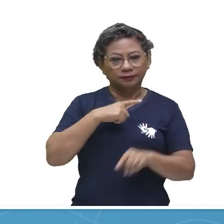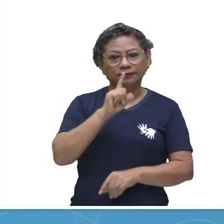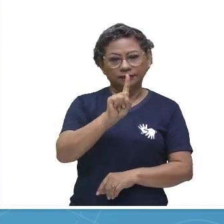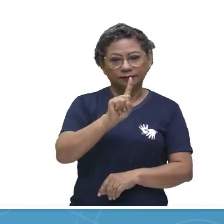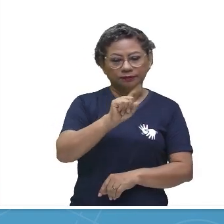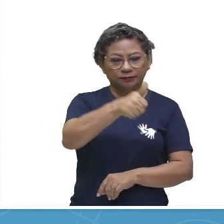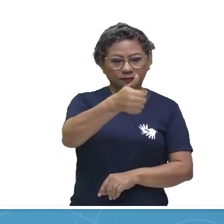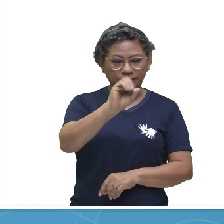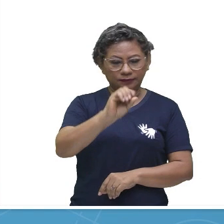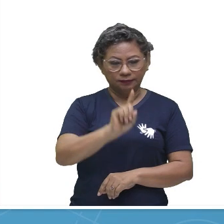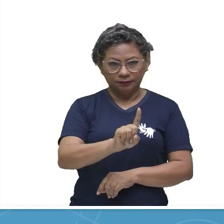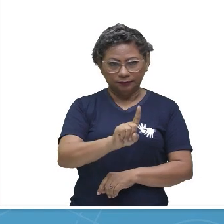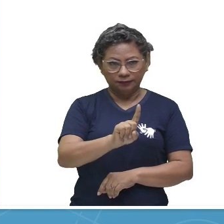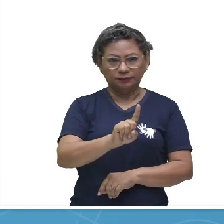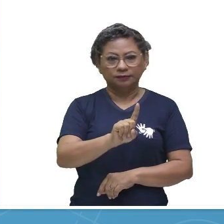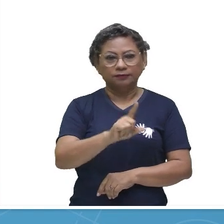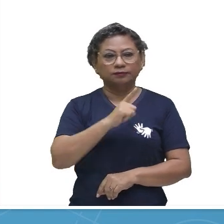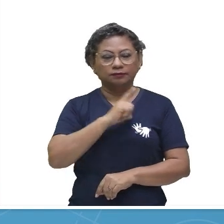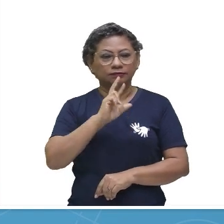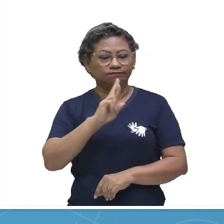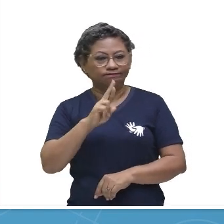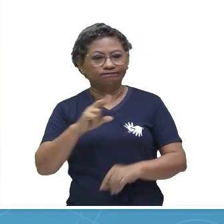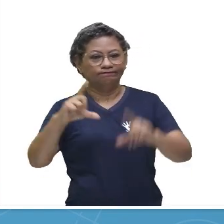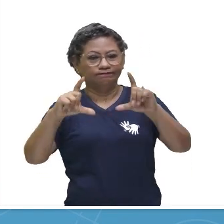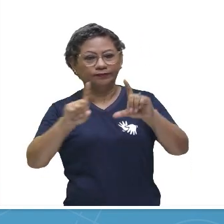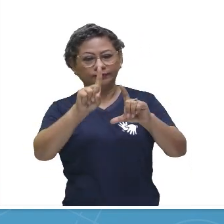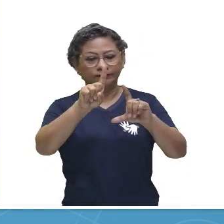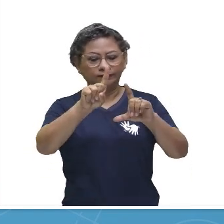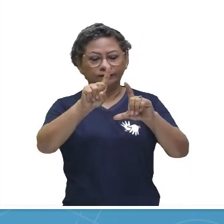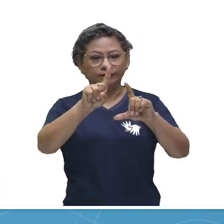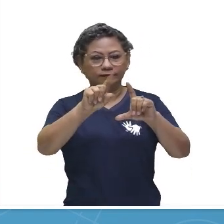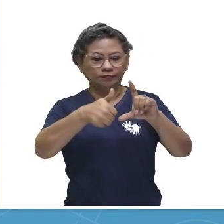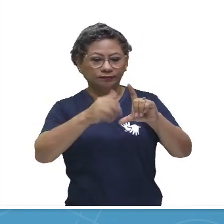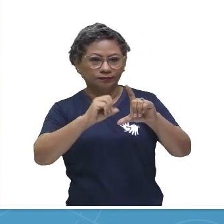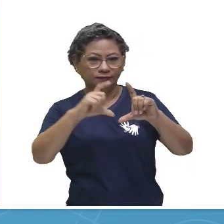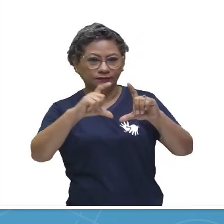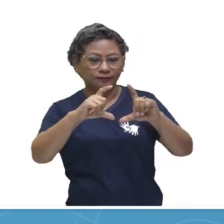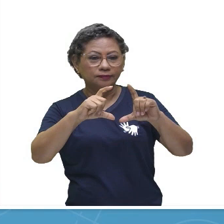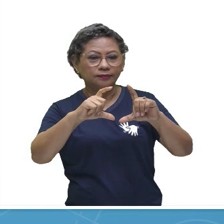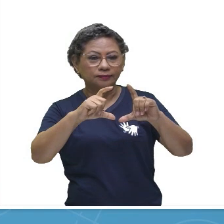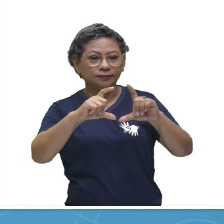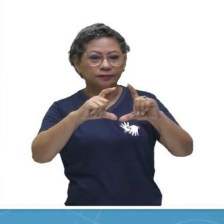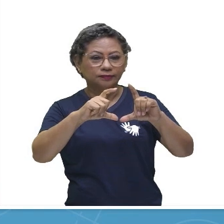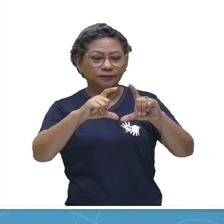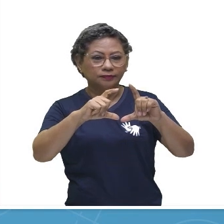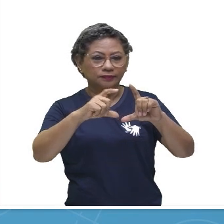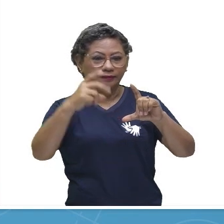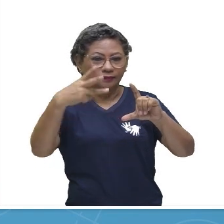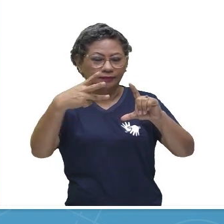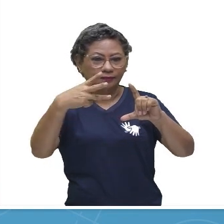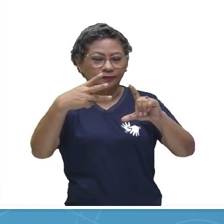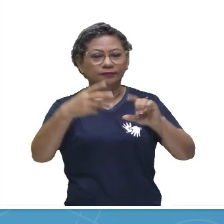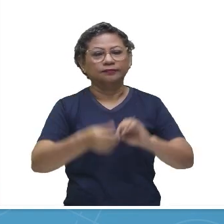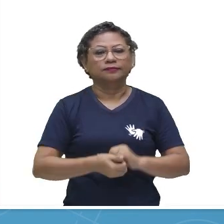tenho 10 sobre 1, eu posso ter 1 sobre 10. E invertemos o sinal do expoente. Se é menos 3, ele passa a ser agora